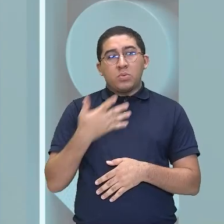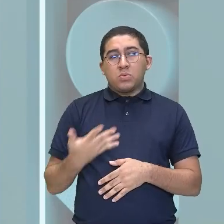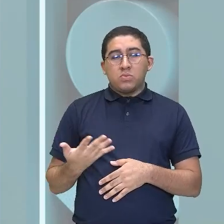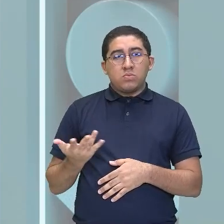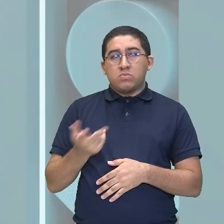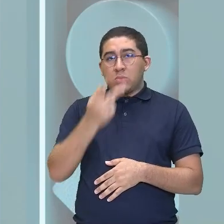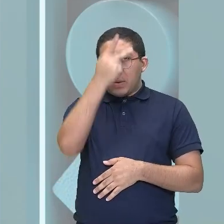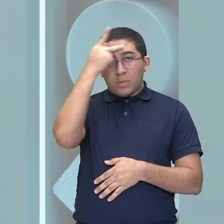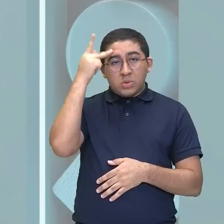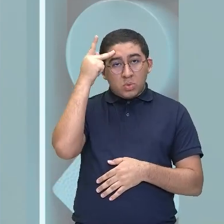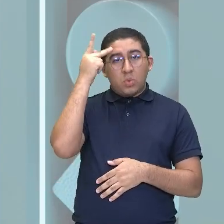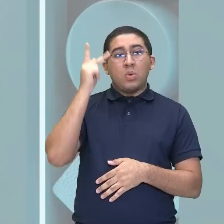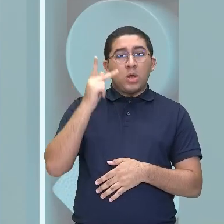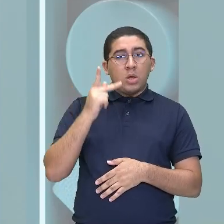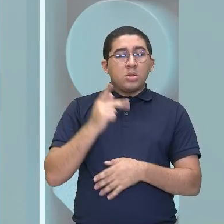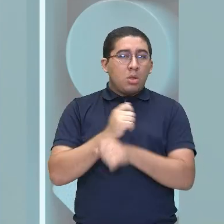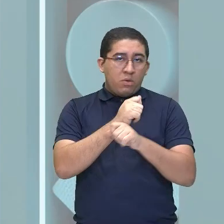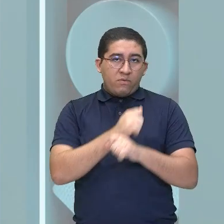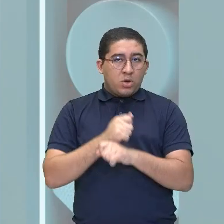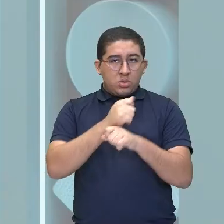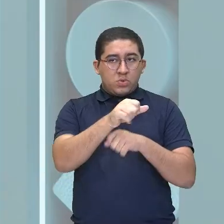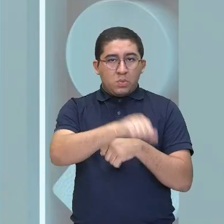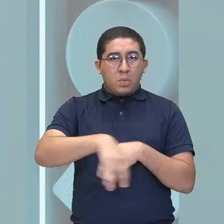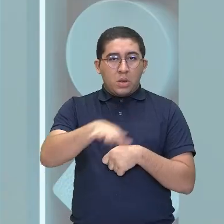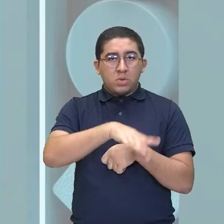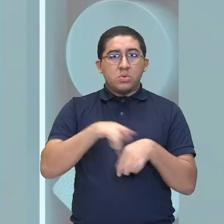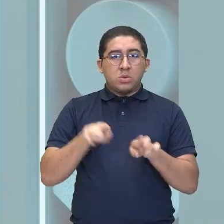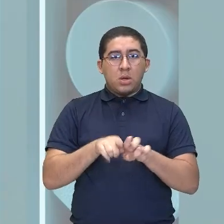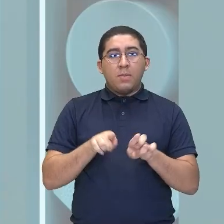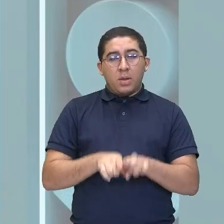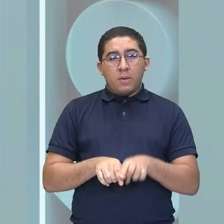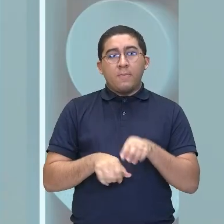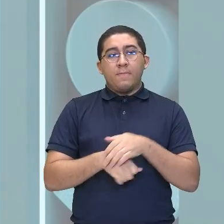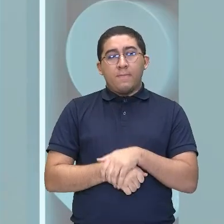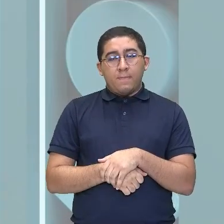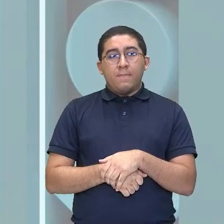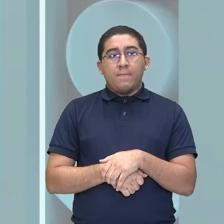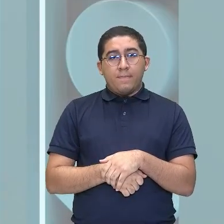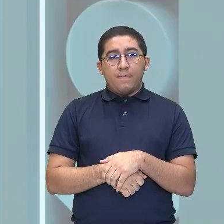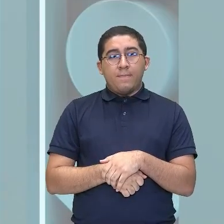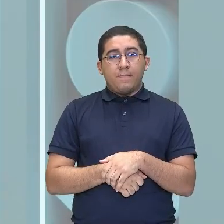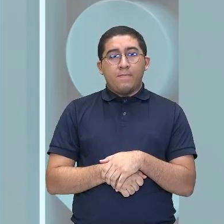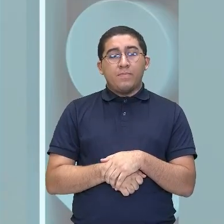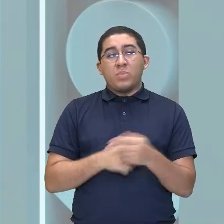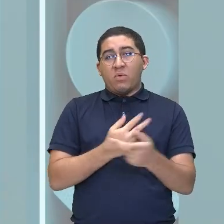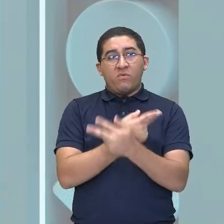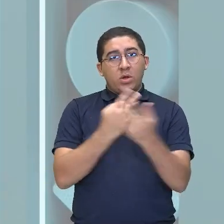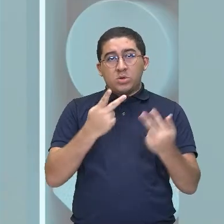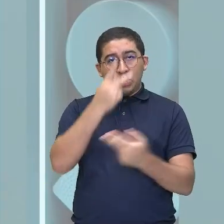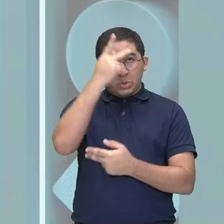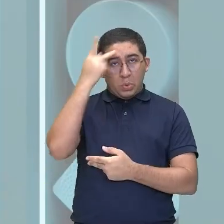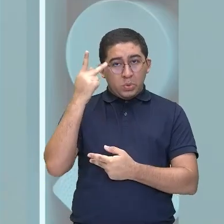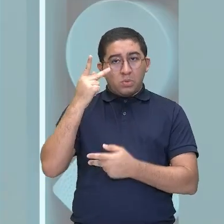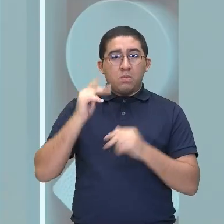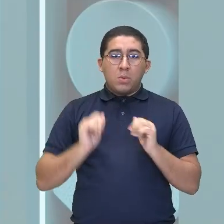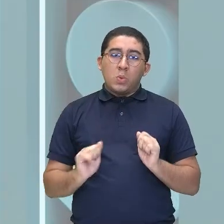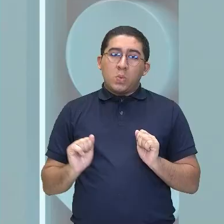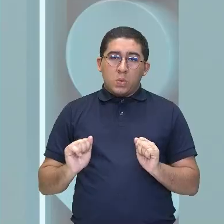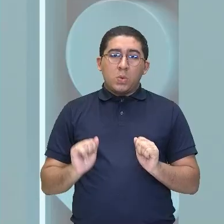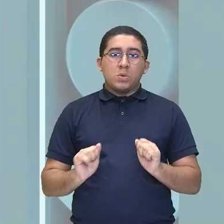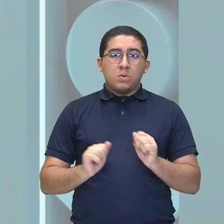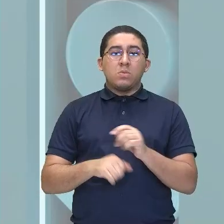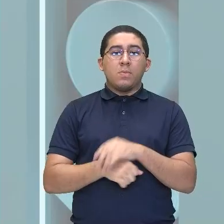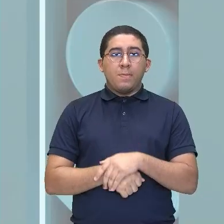uma pessoa que defende o meio ambiente, por exemplo, né? Poderia ser o presidente da colônia do pescador. Então, poderia ser qualquer